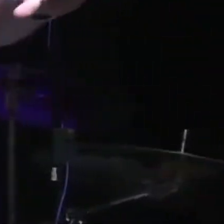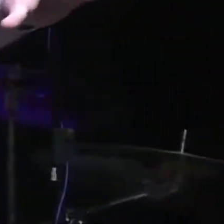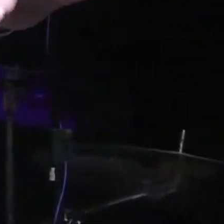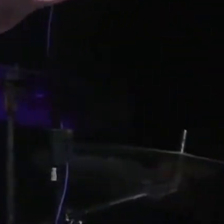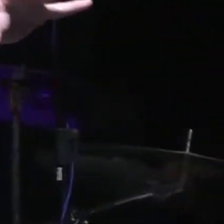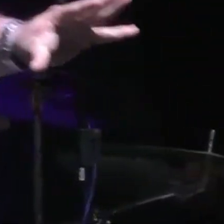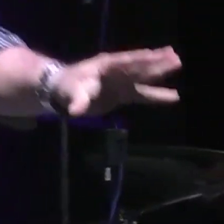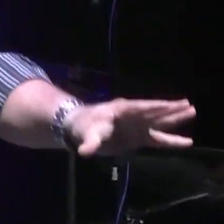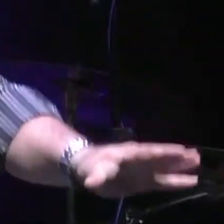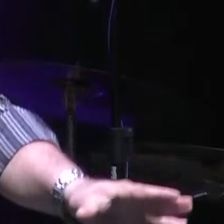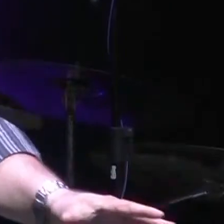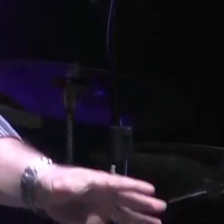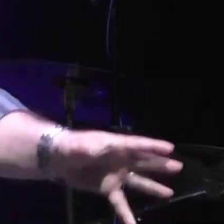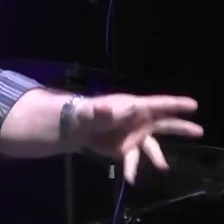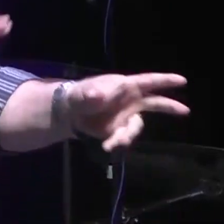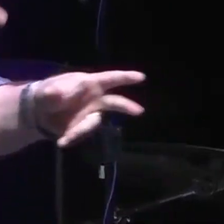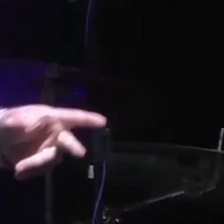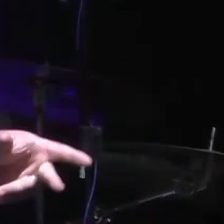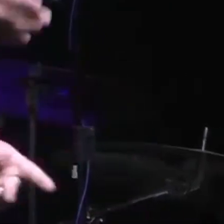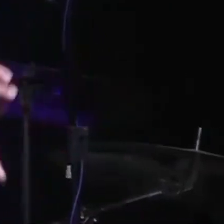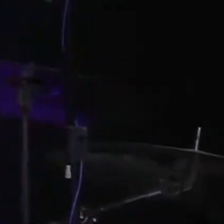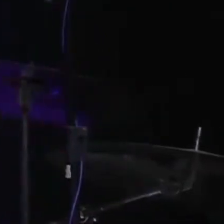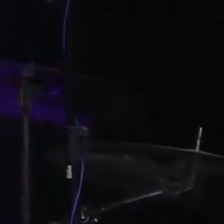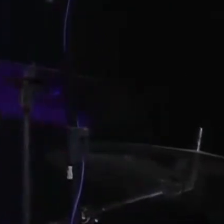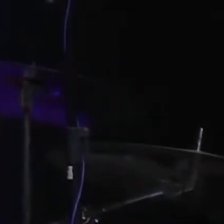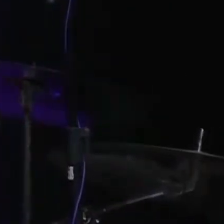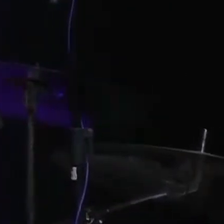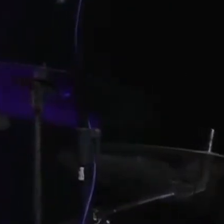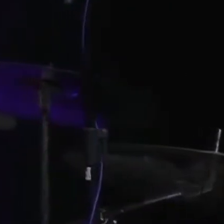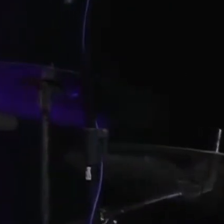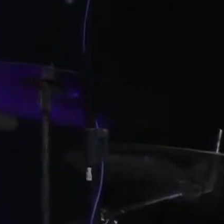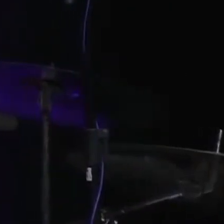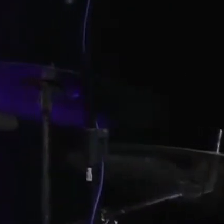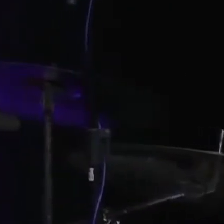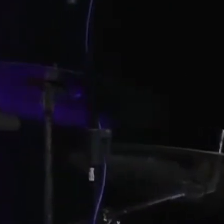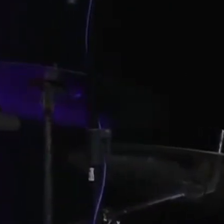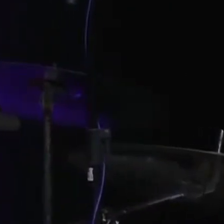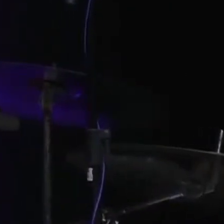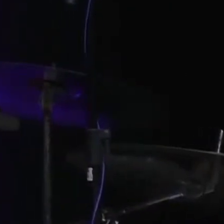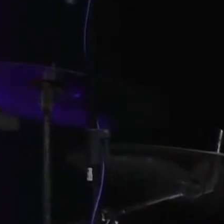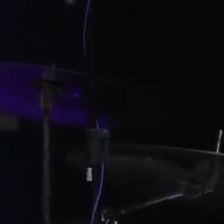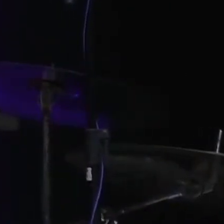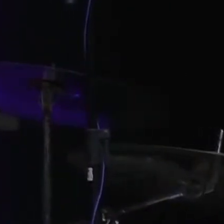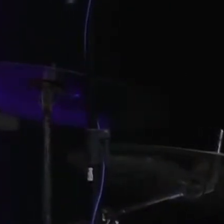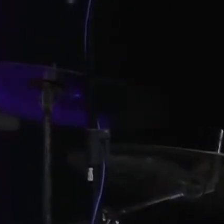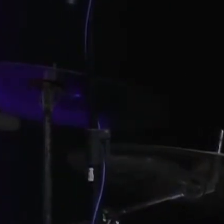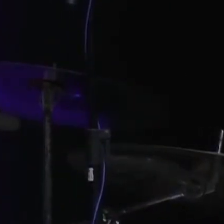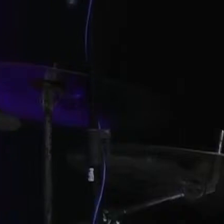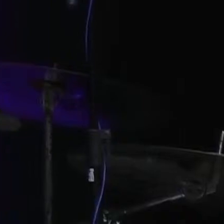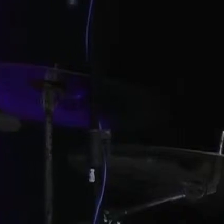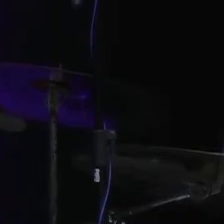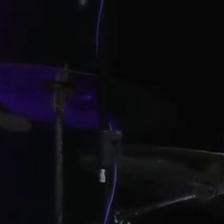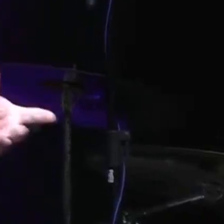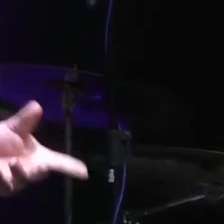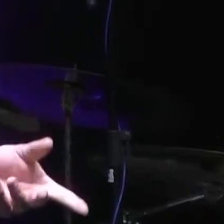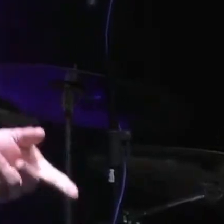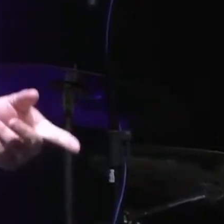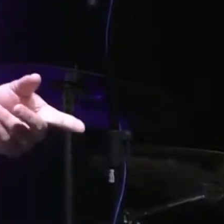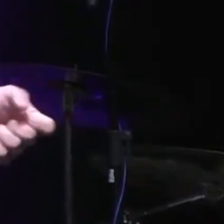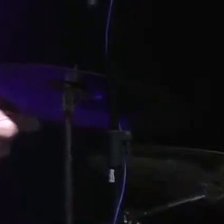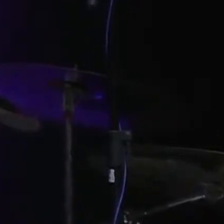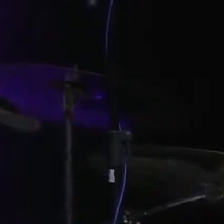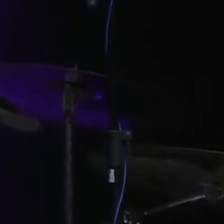espernear, não tem problema. Você vai lá fora, você dá, né? Olha, se comporta.